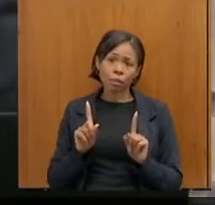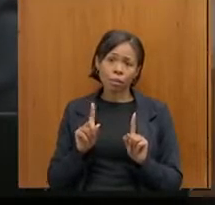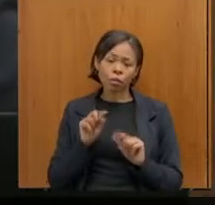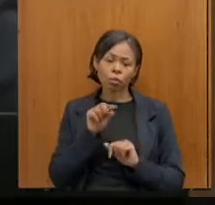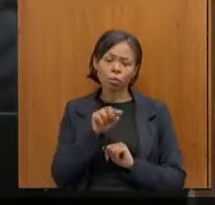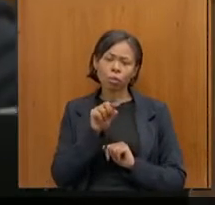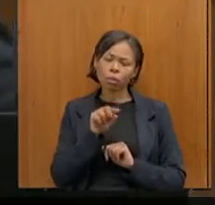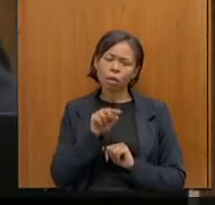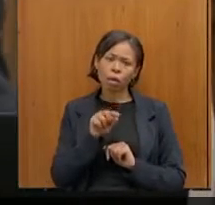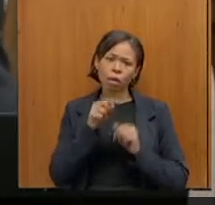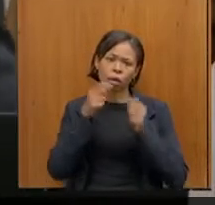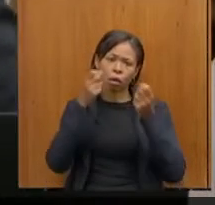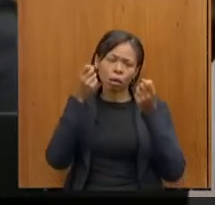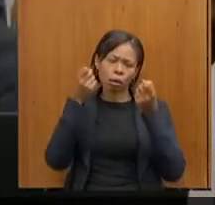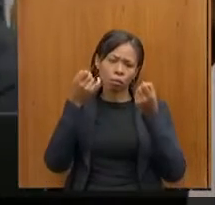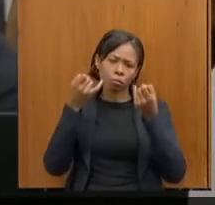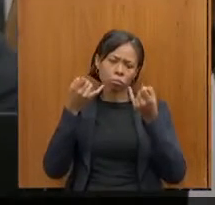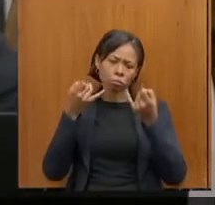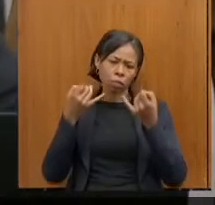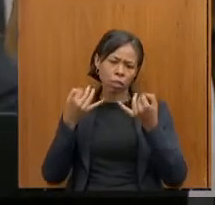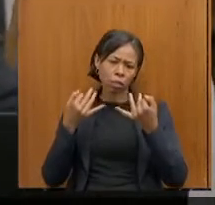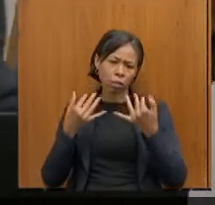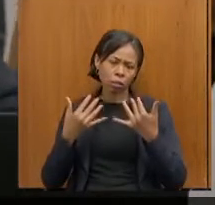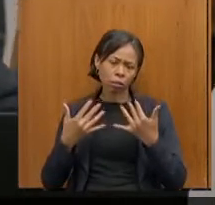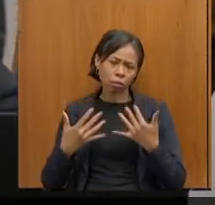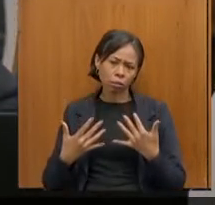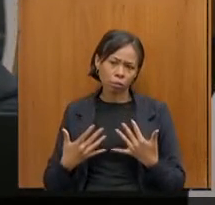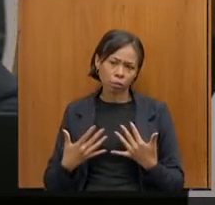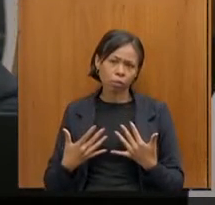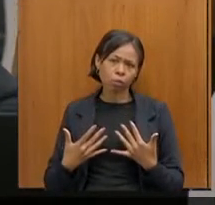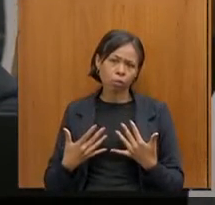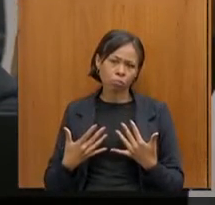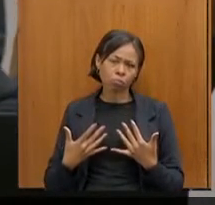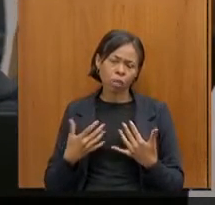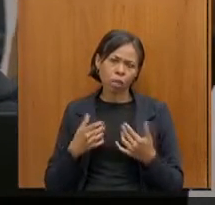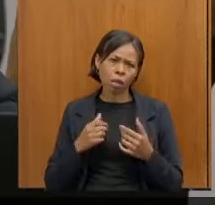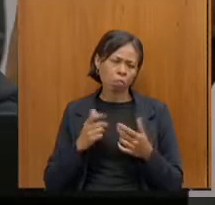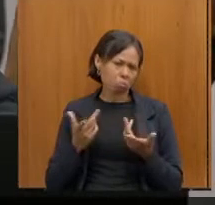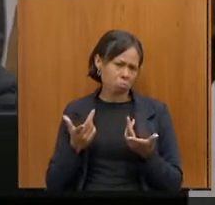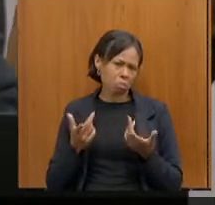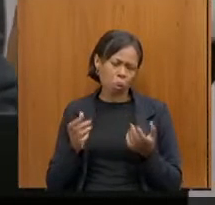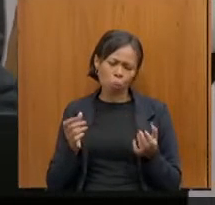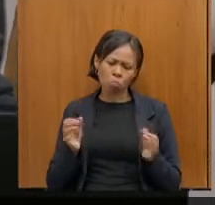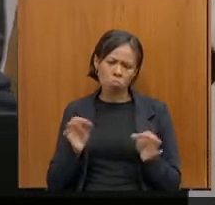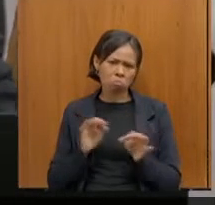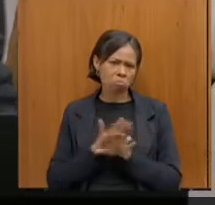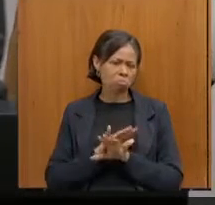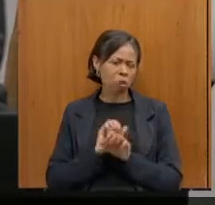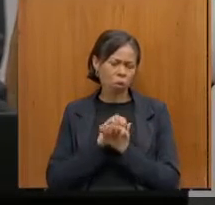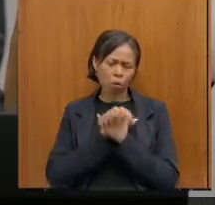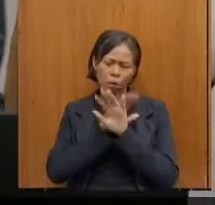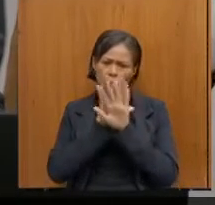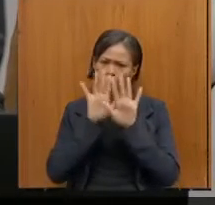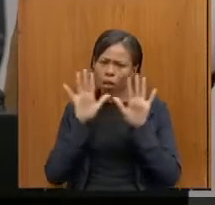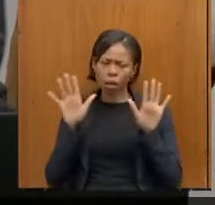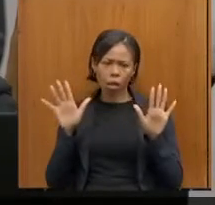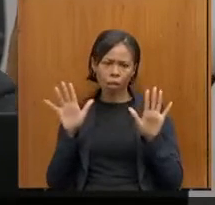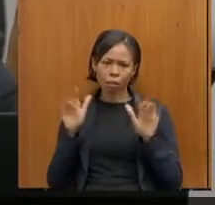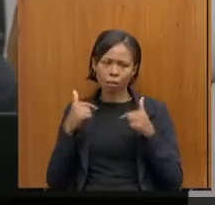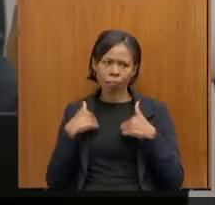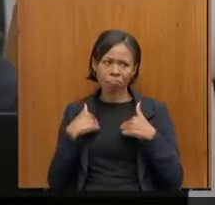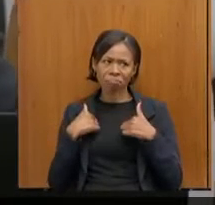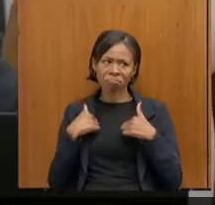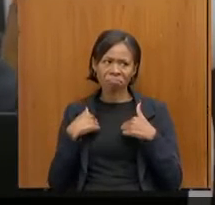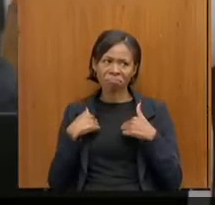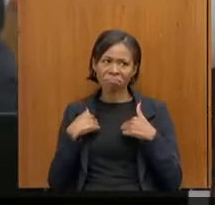explanação é feita foi tão completa que eliminou todas as minhas